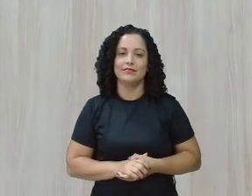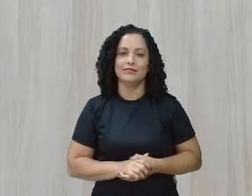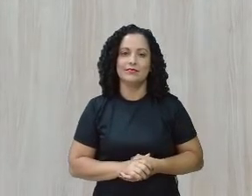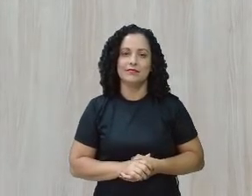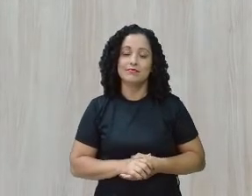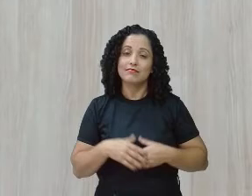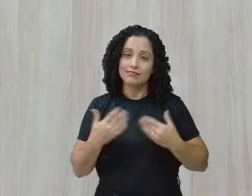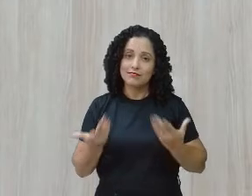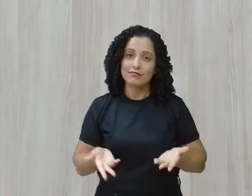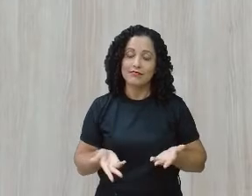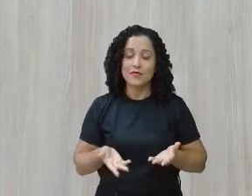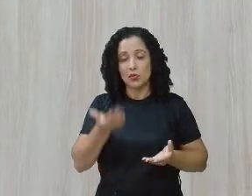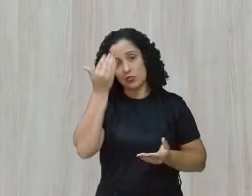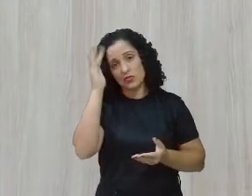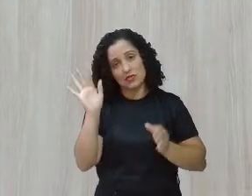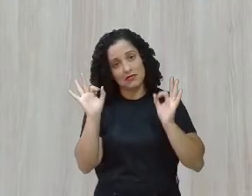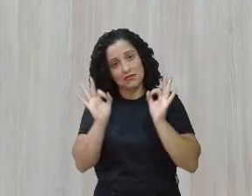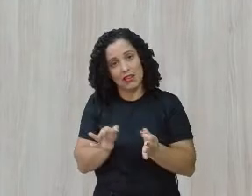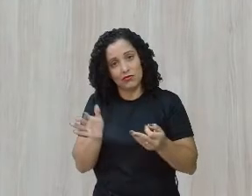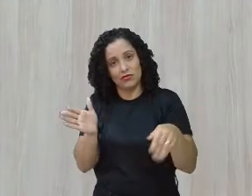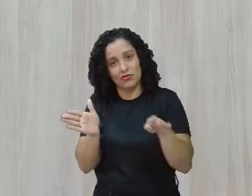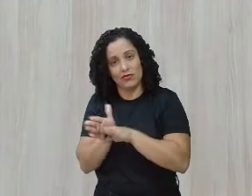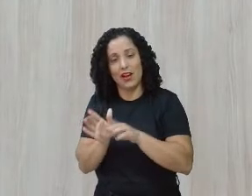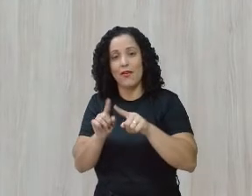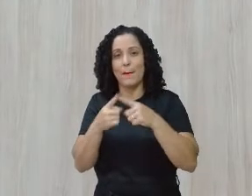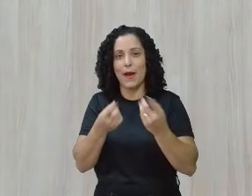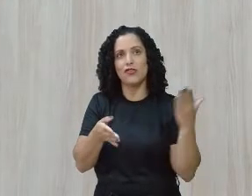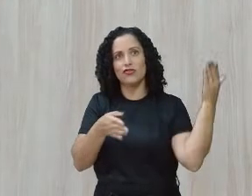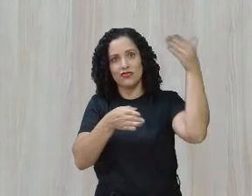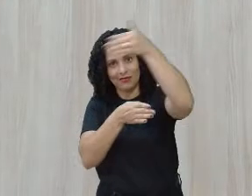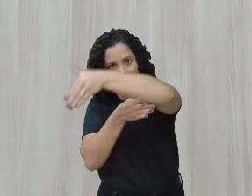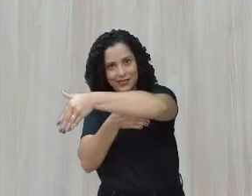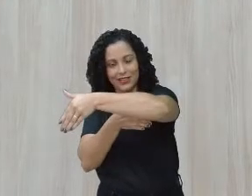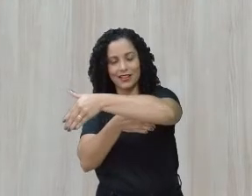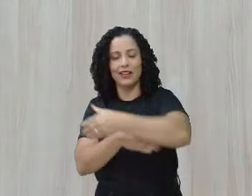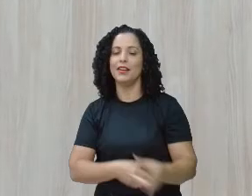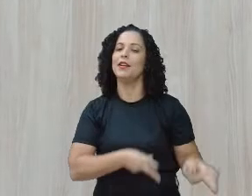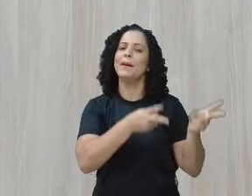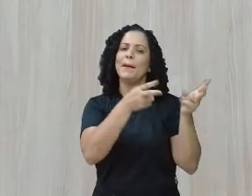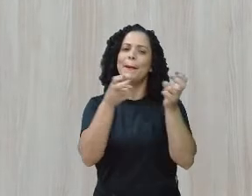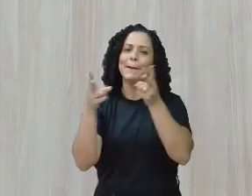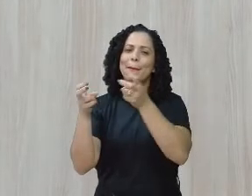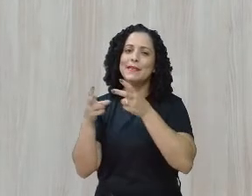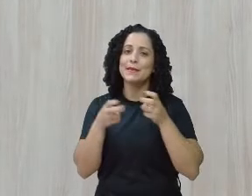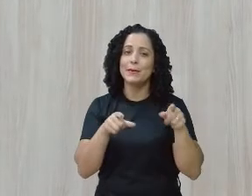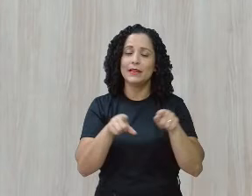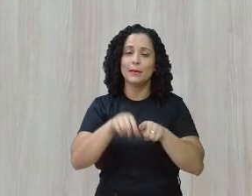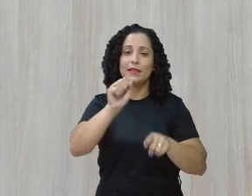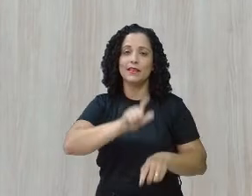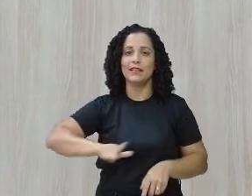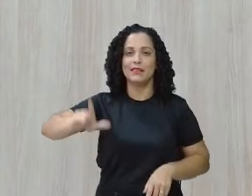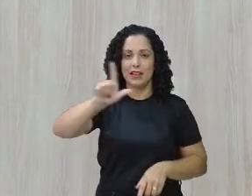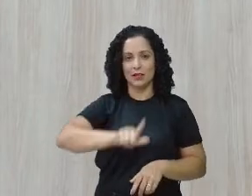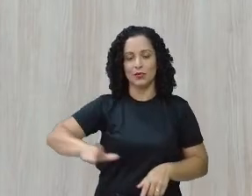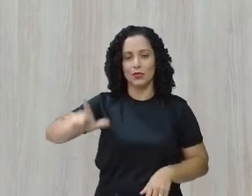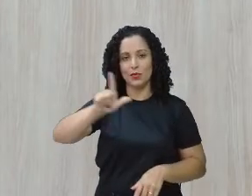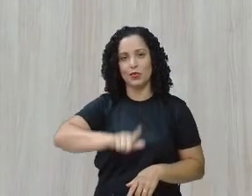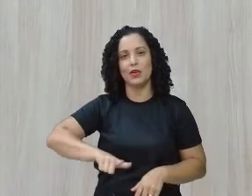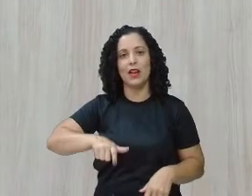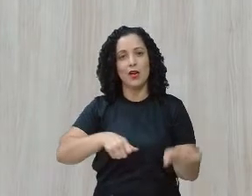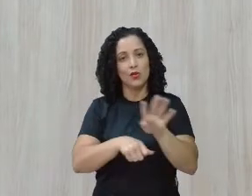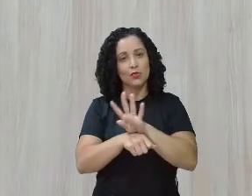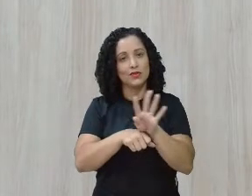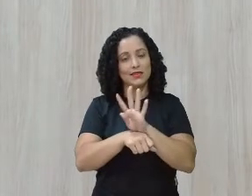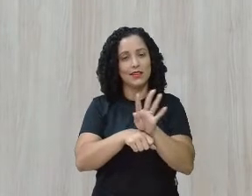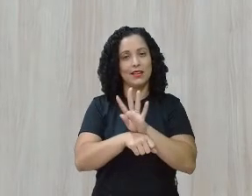quanto o mensageiro, mas eles estavam lá cumprindo essas funções. E aí a gente percebe também que a literatura, o cinema também utiliza